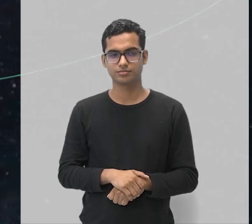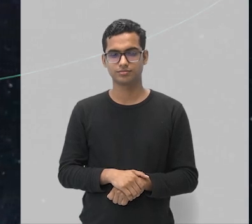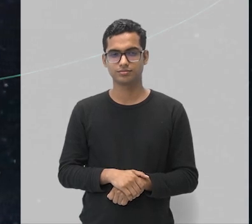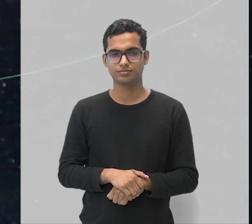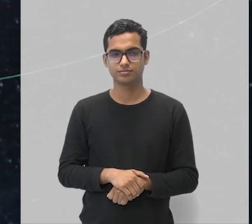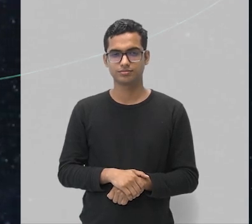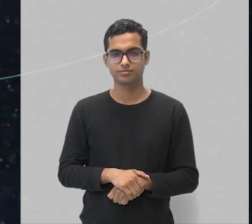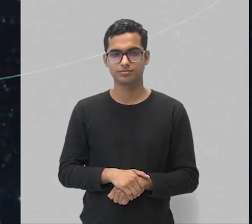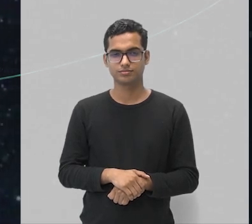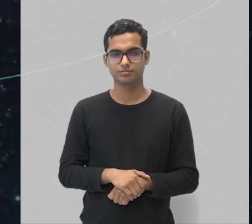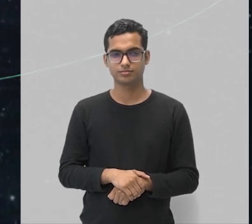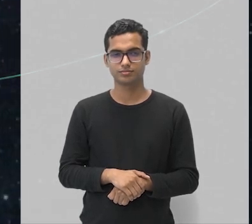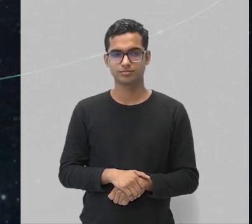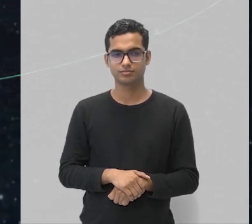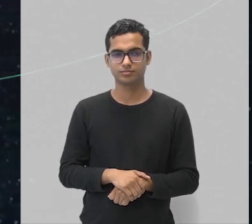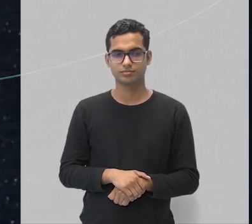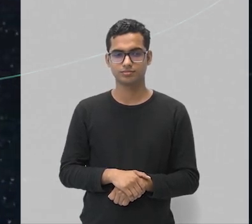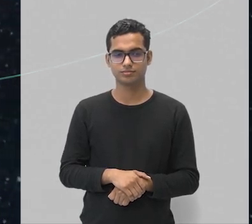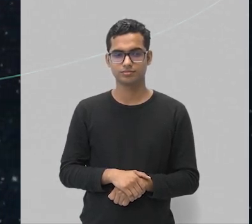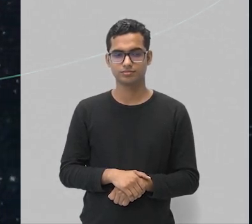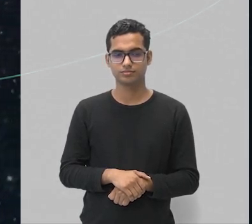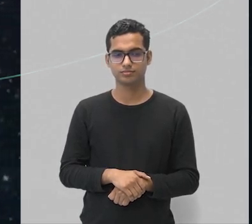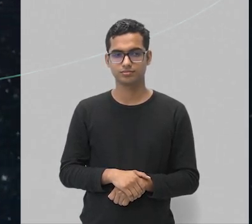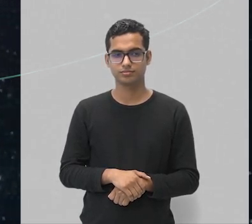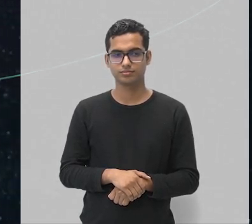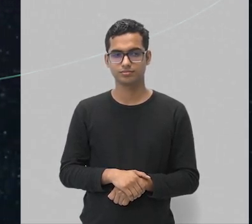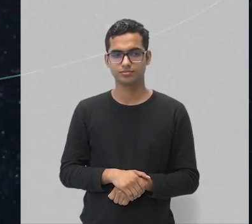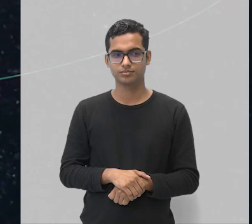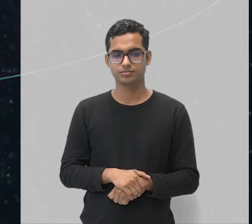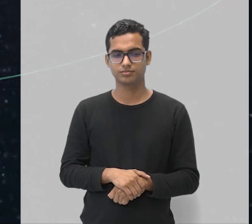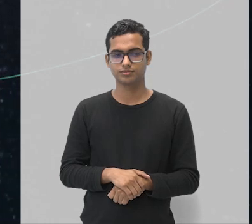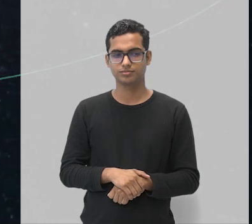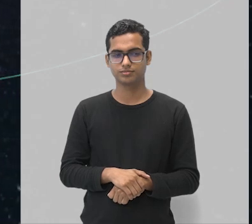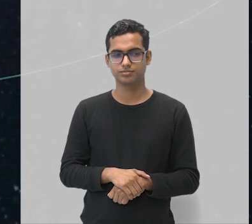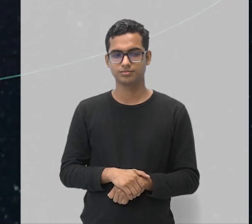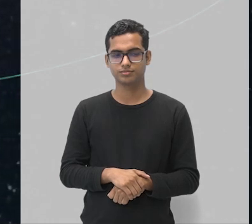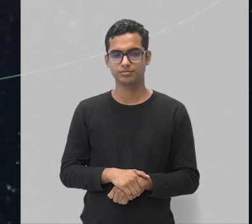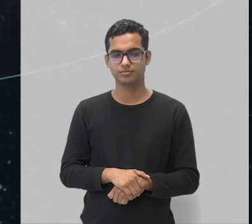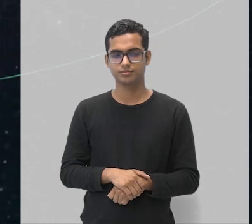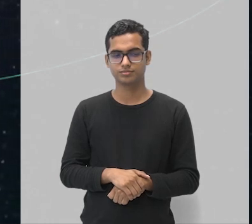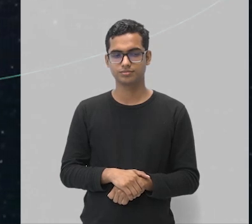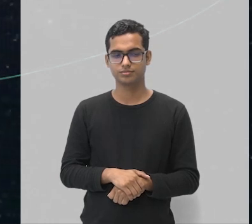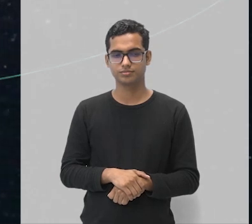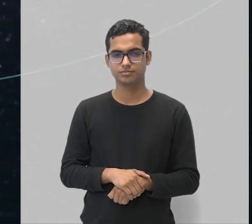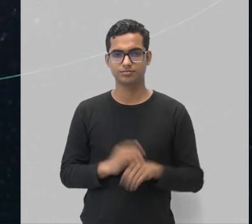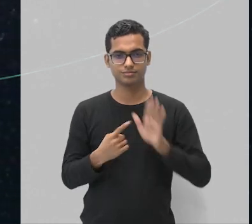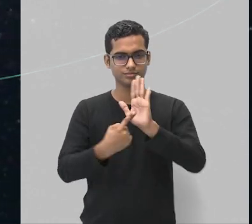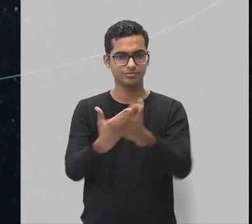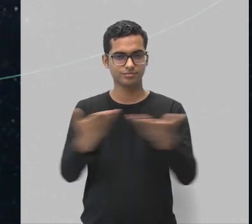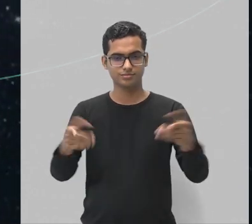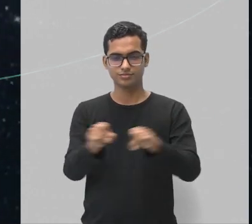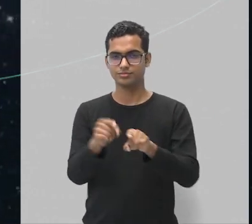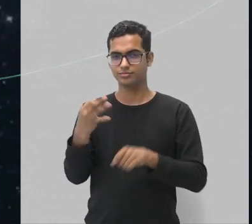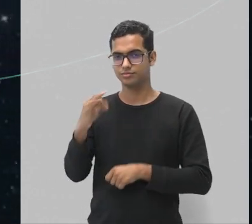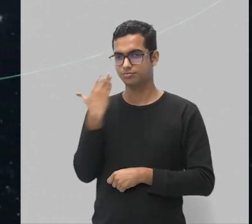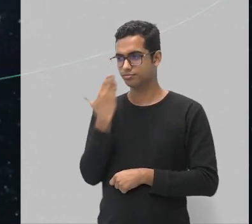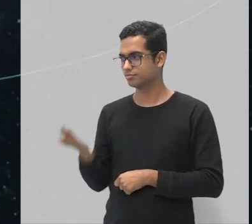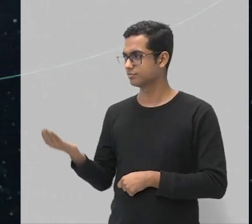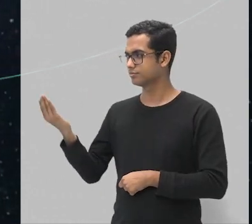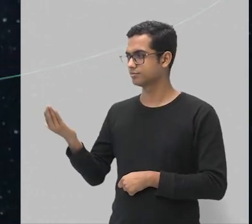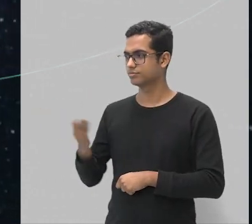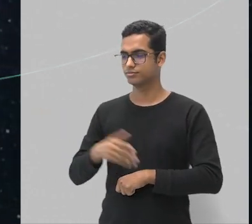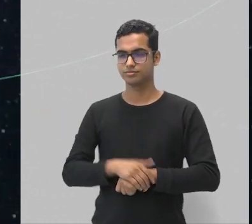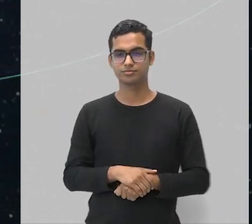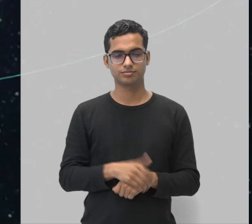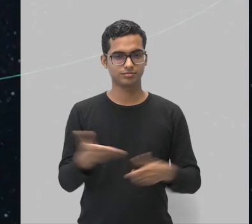de quem? Vai depender da forma que vai ser apresentado. E agora nós vamos